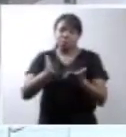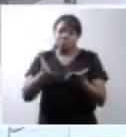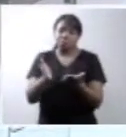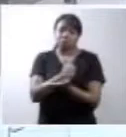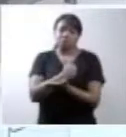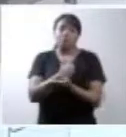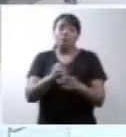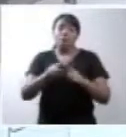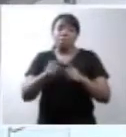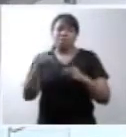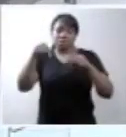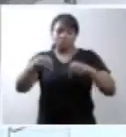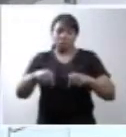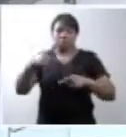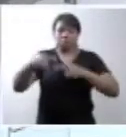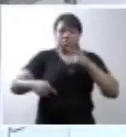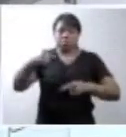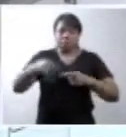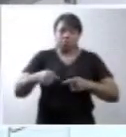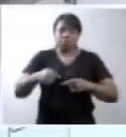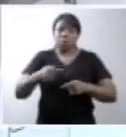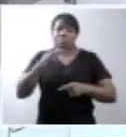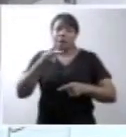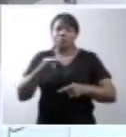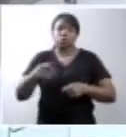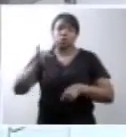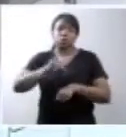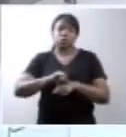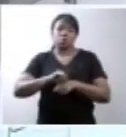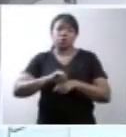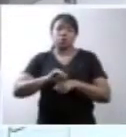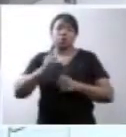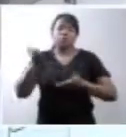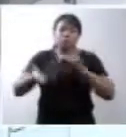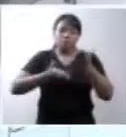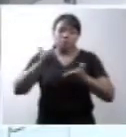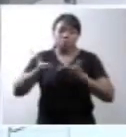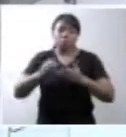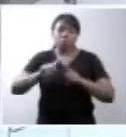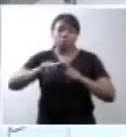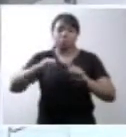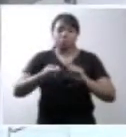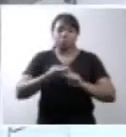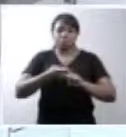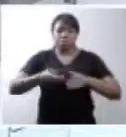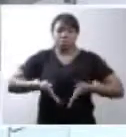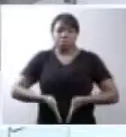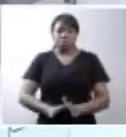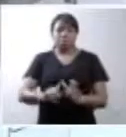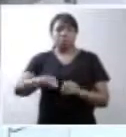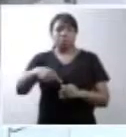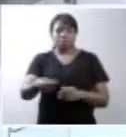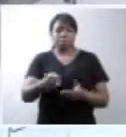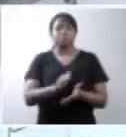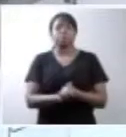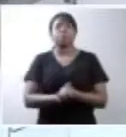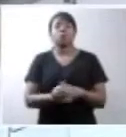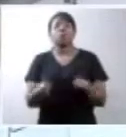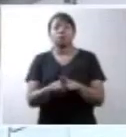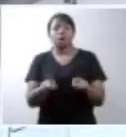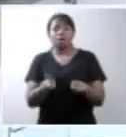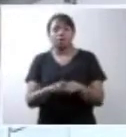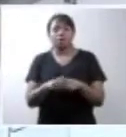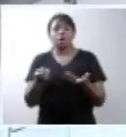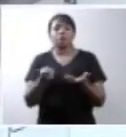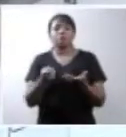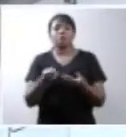em jogo nesse debate sobre antecipação terapêutica do parto. Tivesse um feto com anencefalia, expectativa de